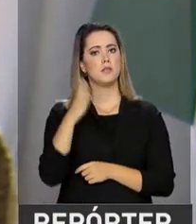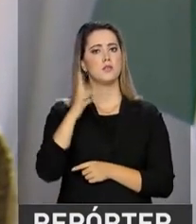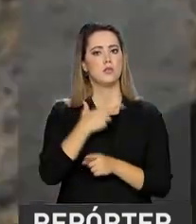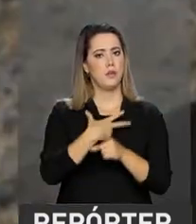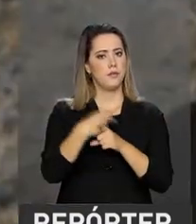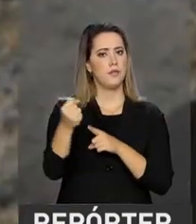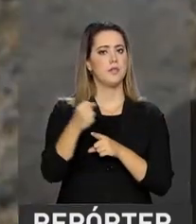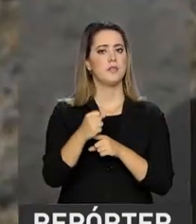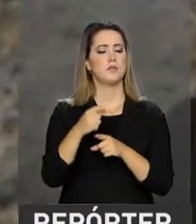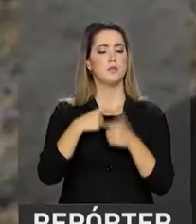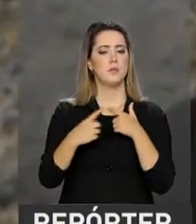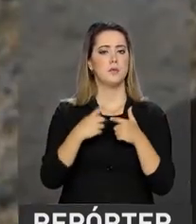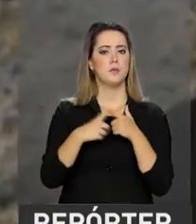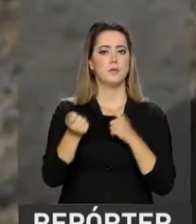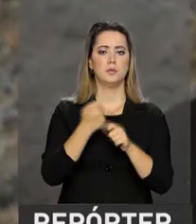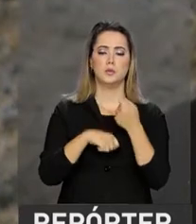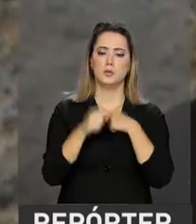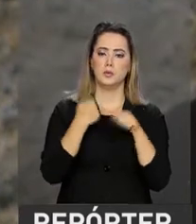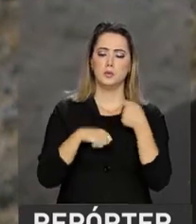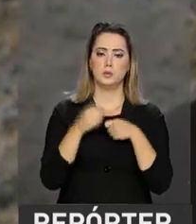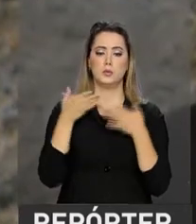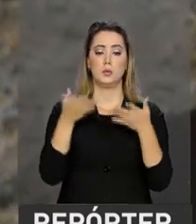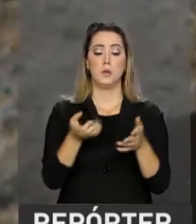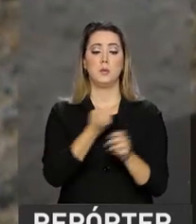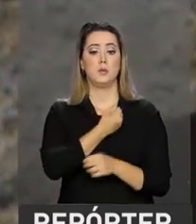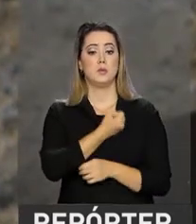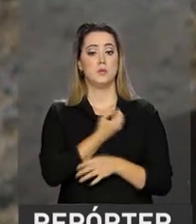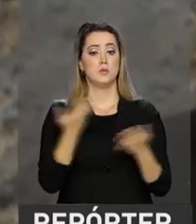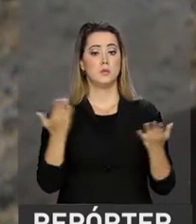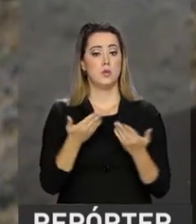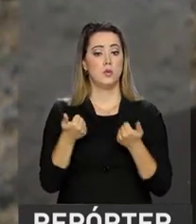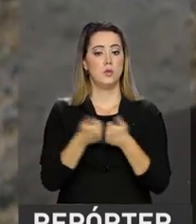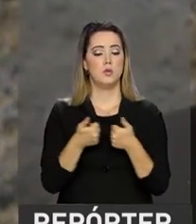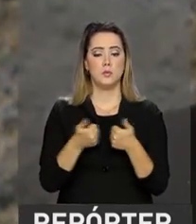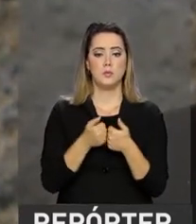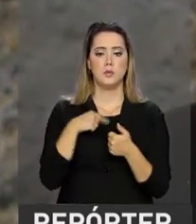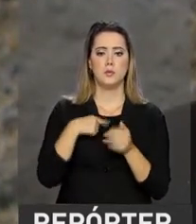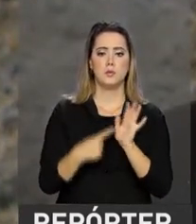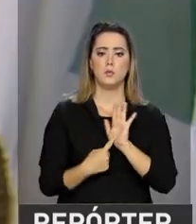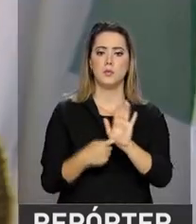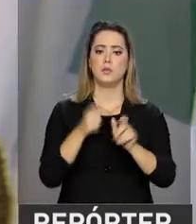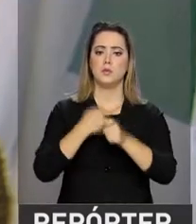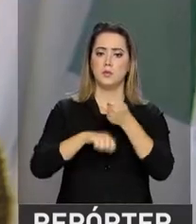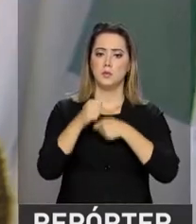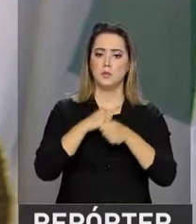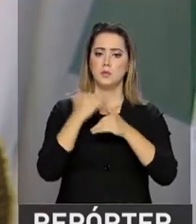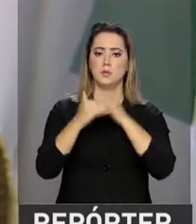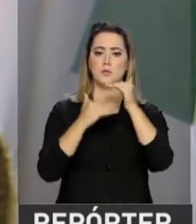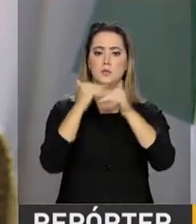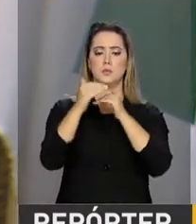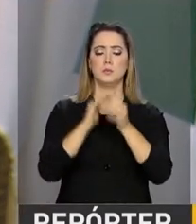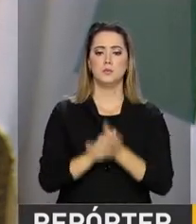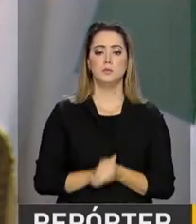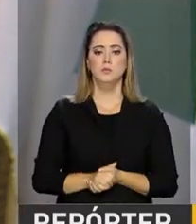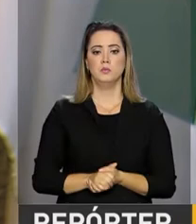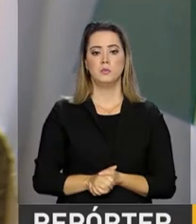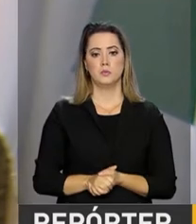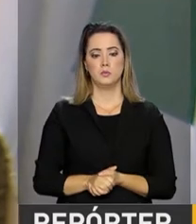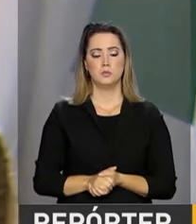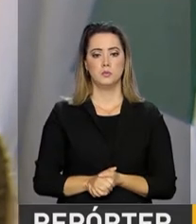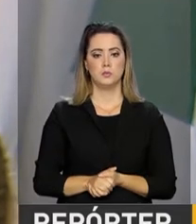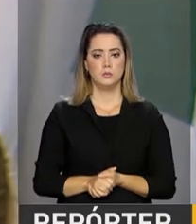história segundo ele dados recentes comprovam a retomada do crescimento da economia o brasil já